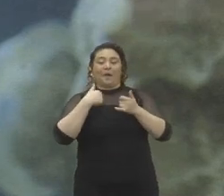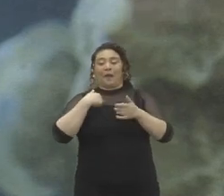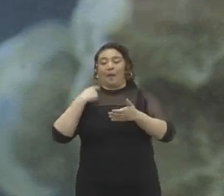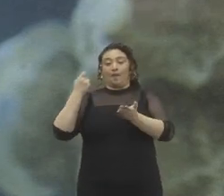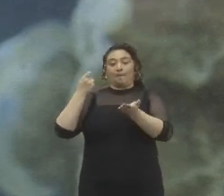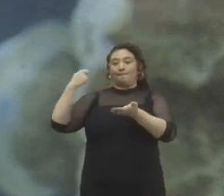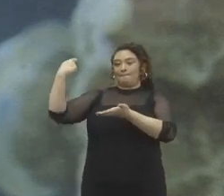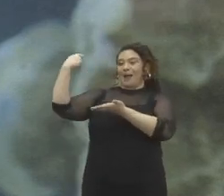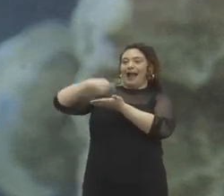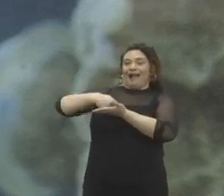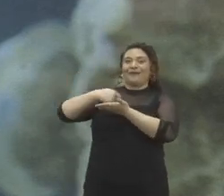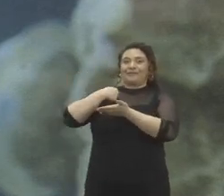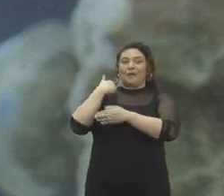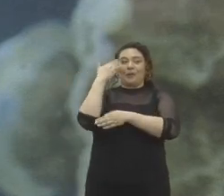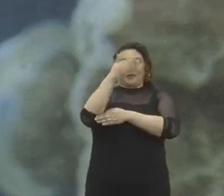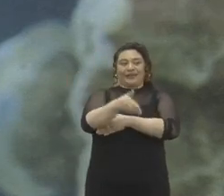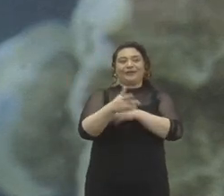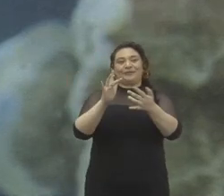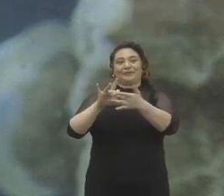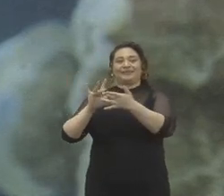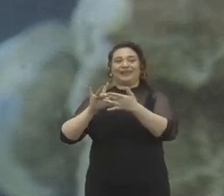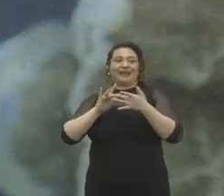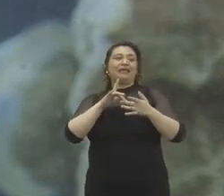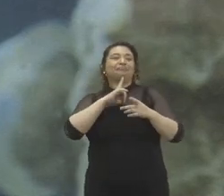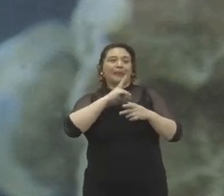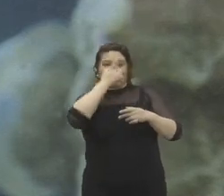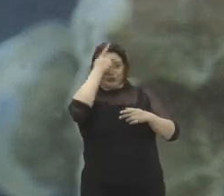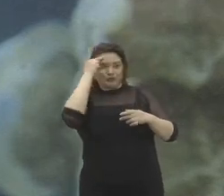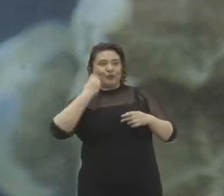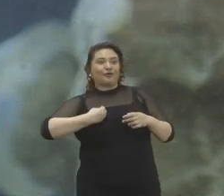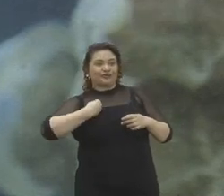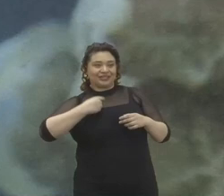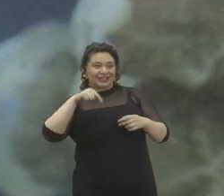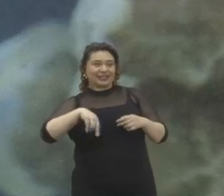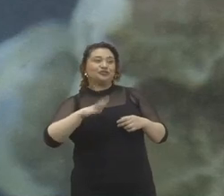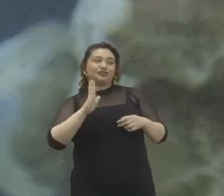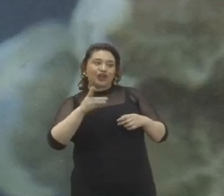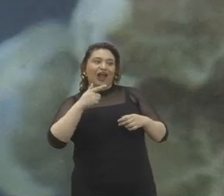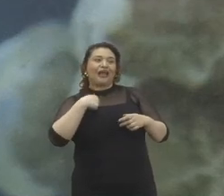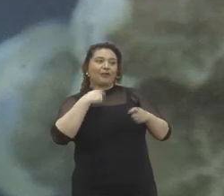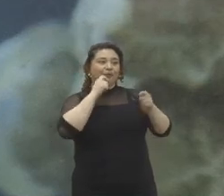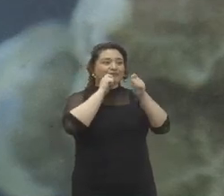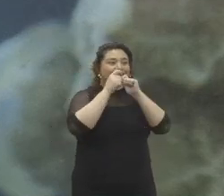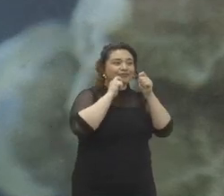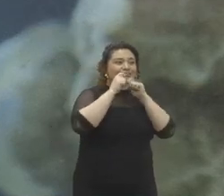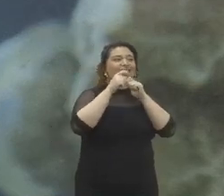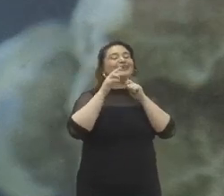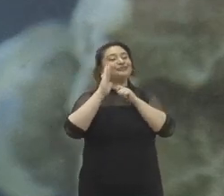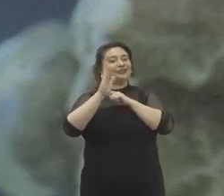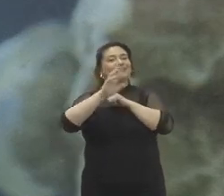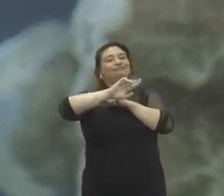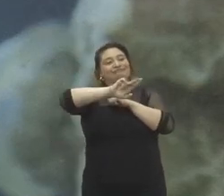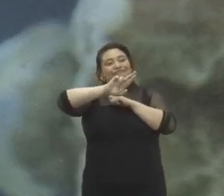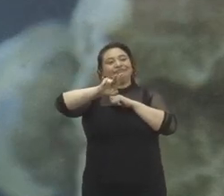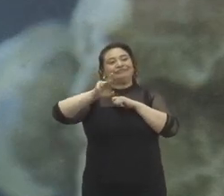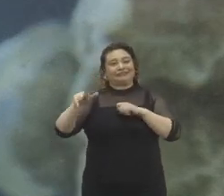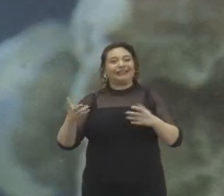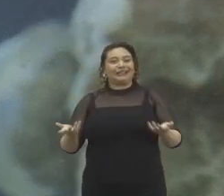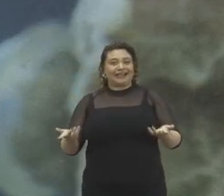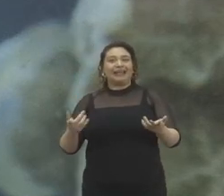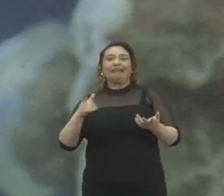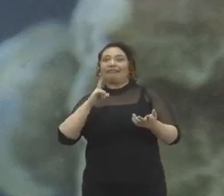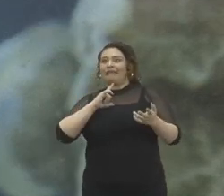fazer né tem algumas pessoas aqui que eu entrevistei inclusive nessas Missões e foi muito foi sempre muito